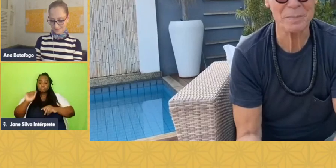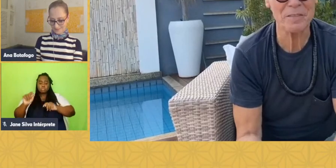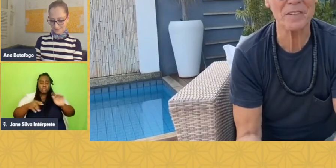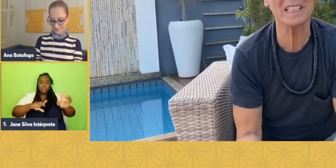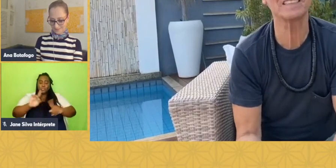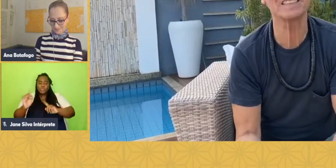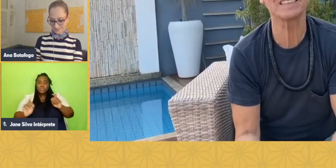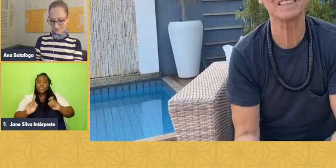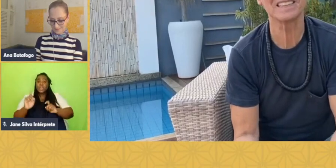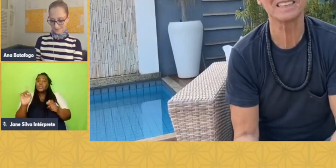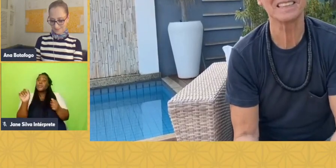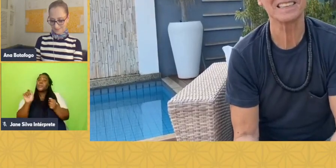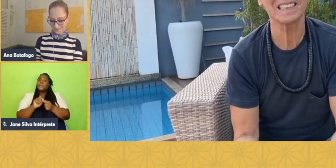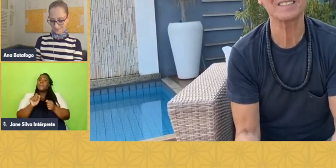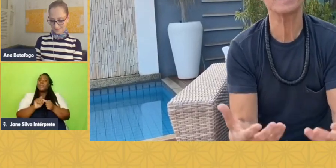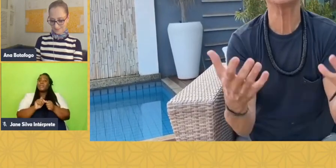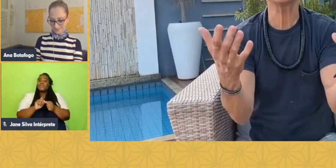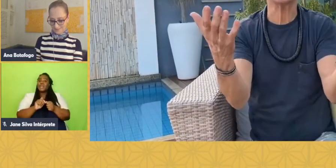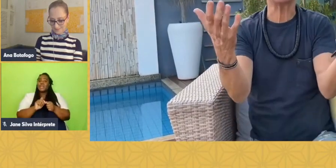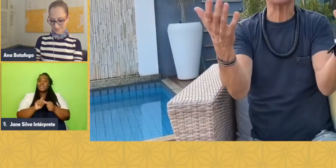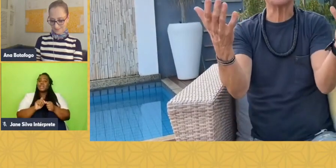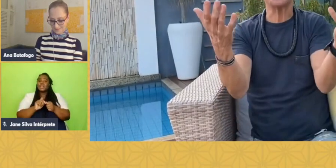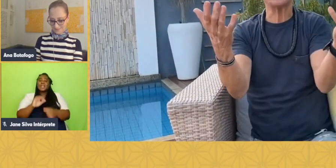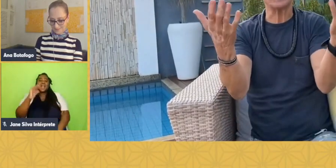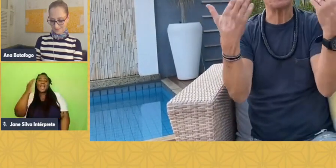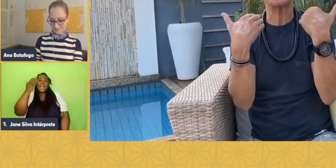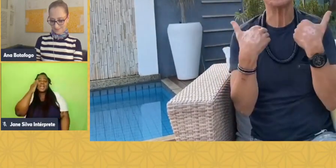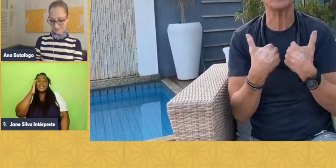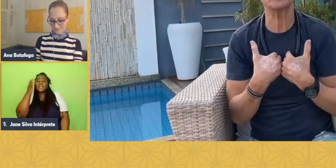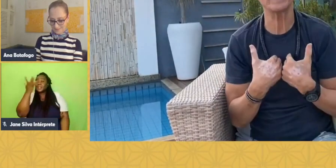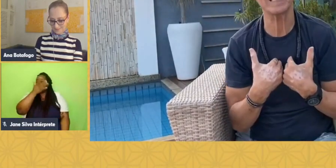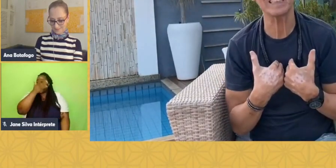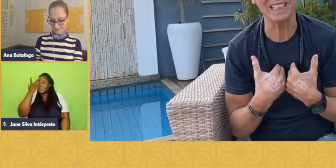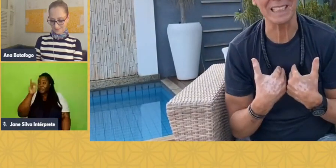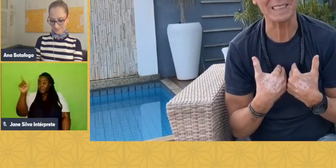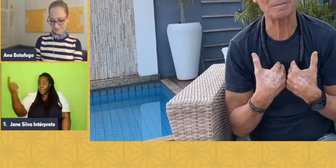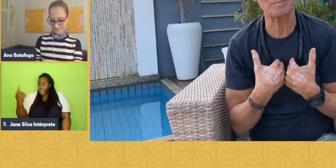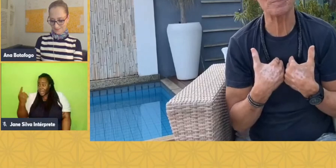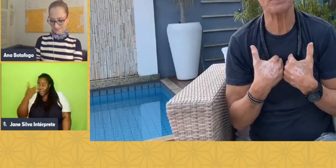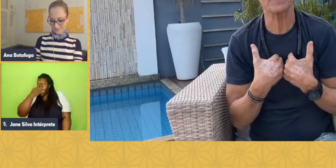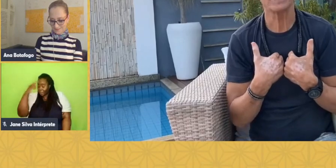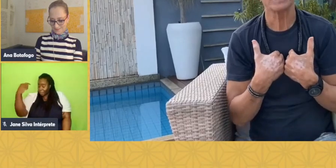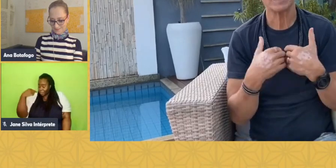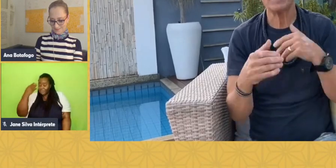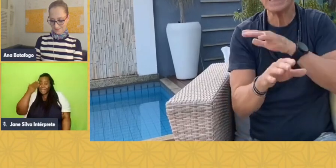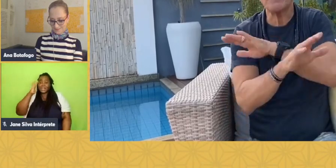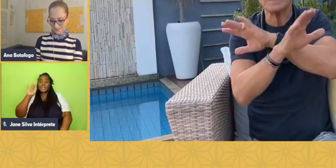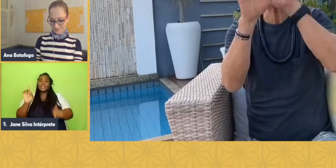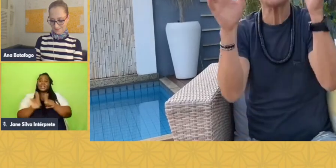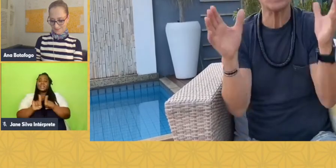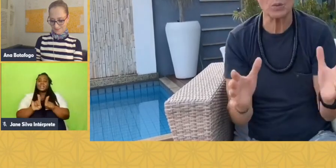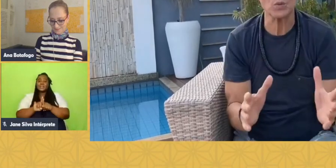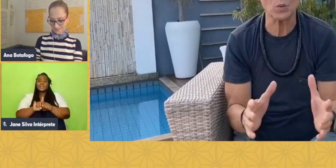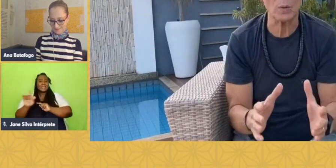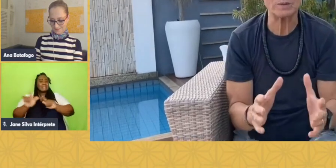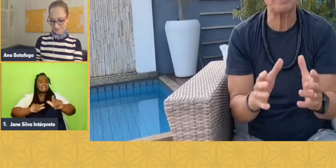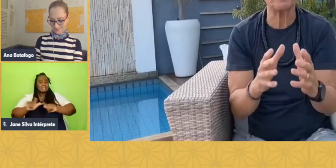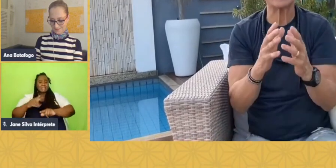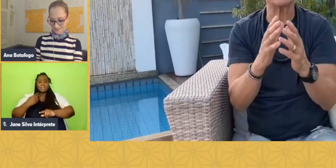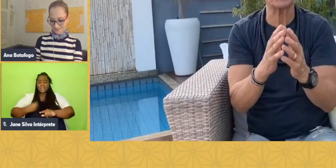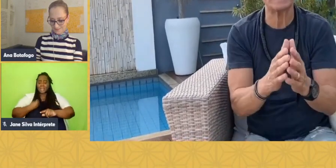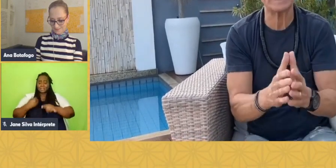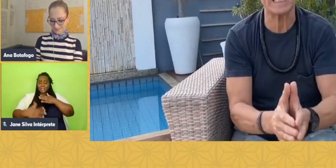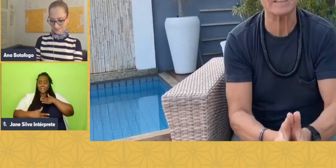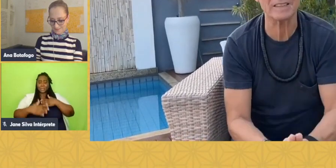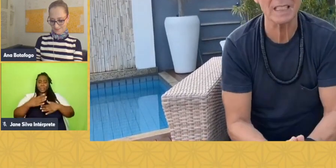que me fez entender as pessoas e as pessoas me entenderam trabalhar a vida toda com o